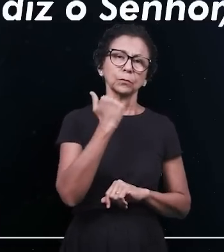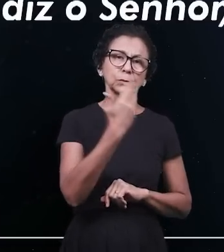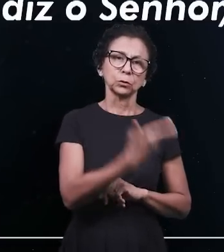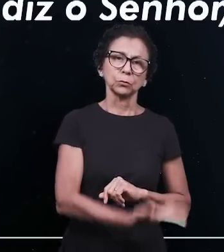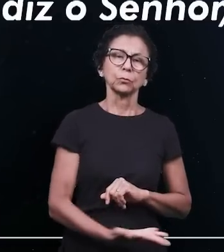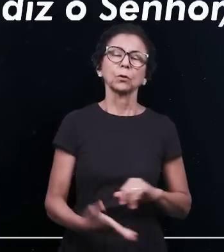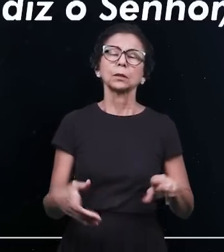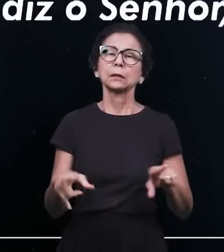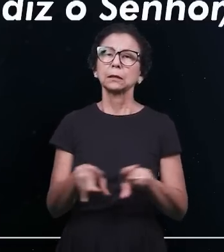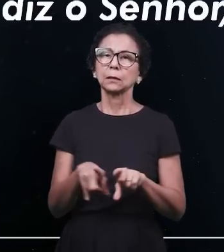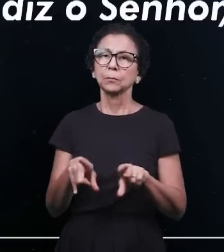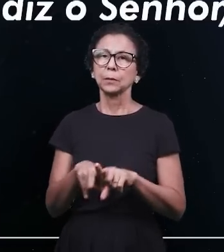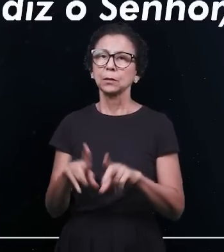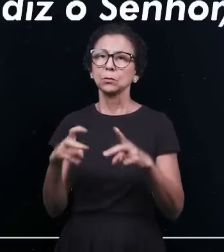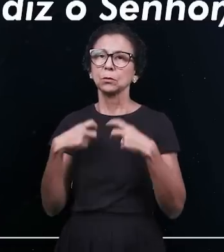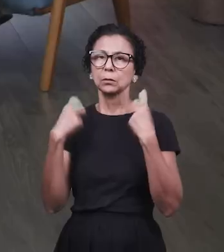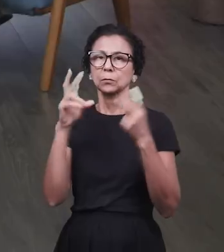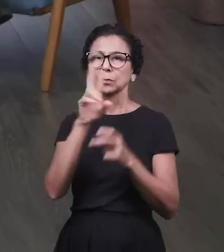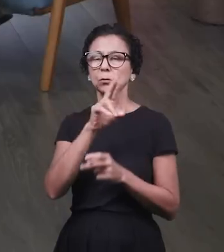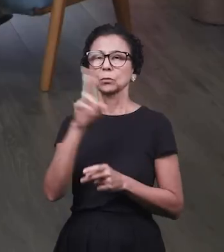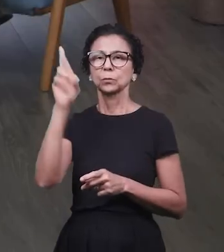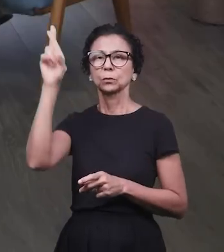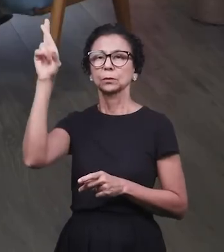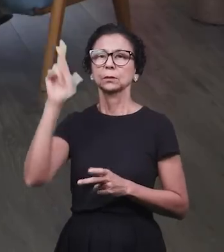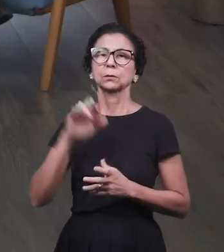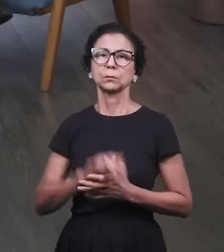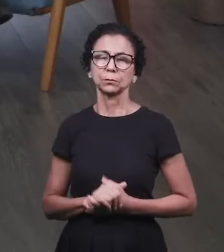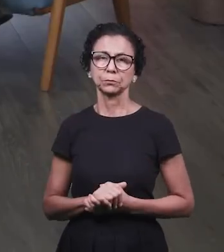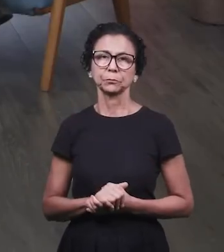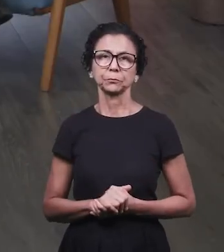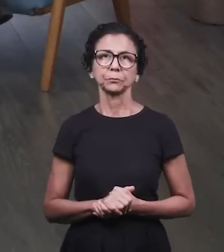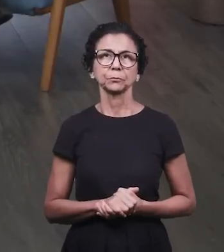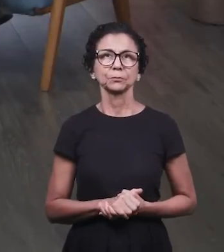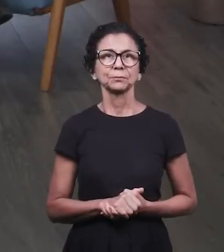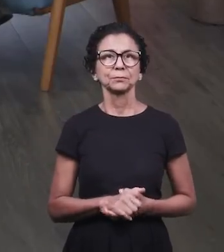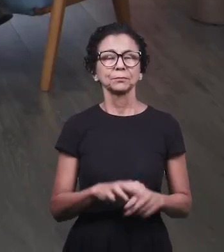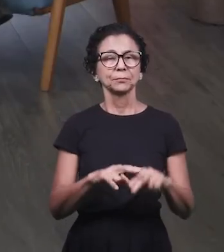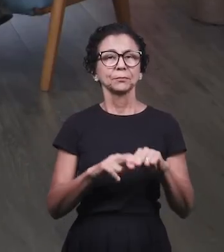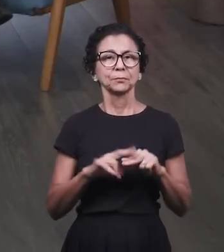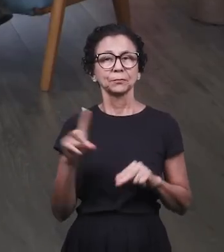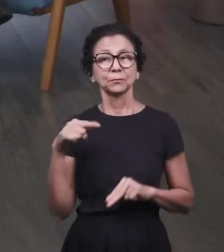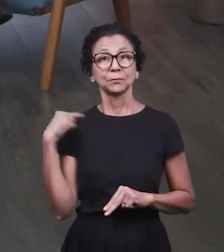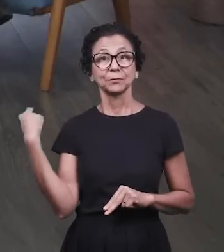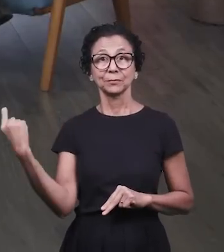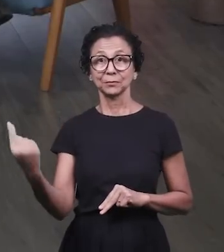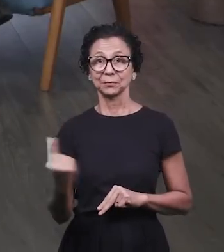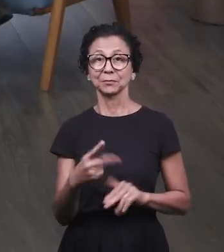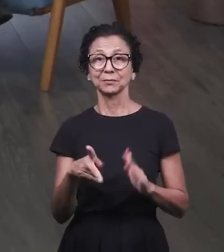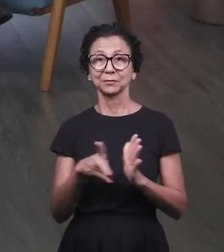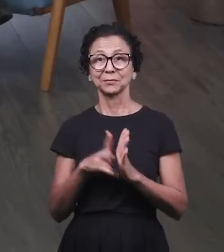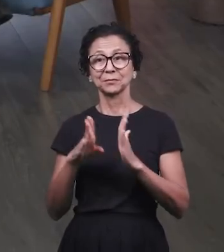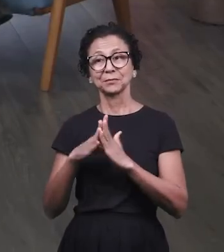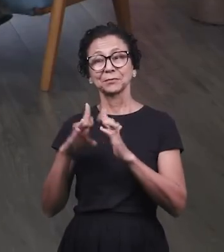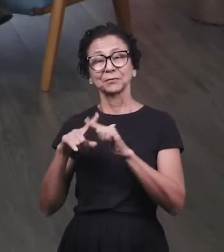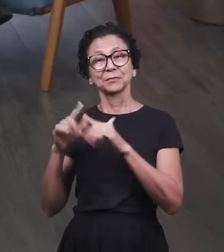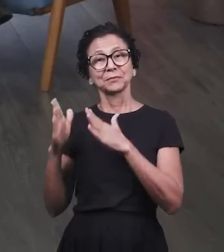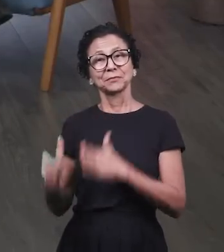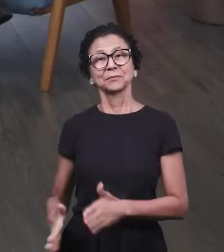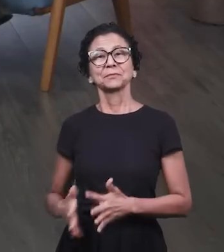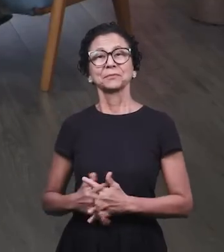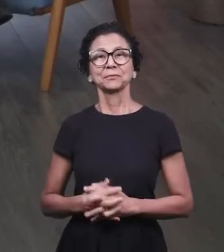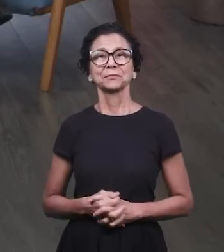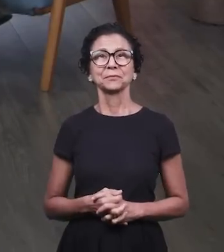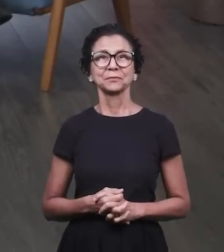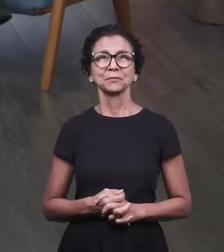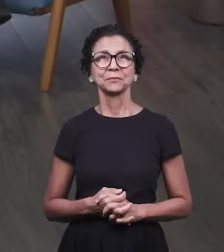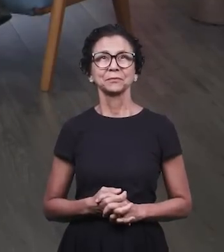faz todas estas coisas. Então, por causa disso é que nós hoje fazemos parte dessa igreja. Amém. Né? Amém. Dessa abertura.